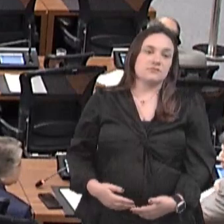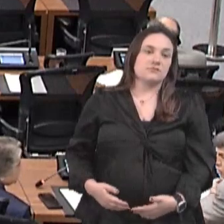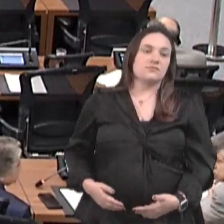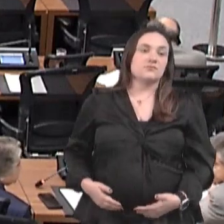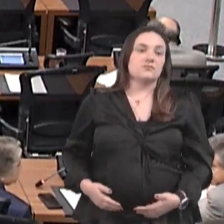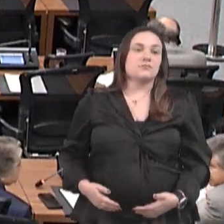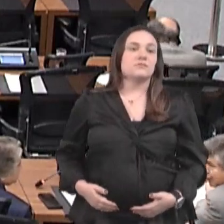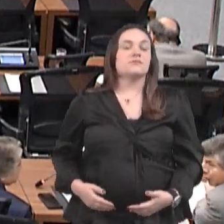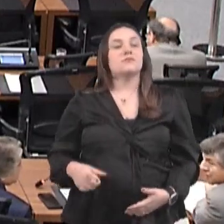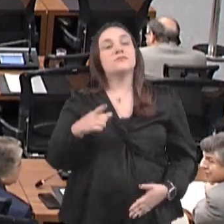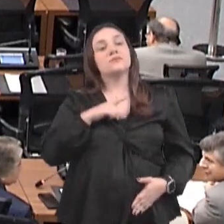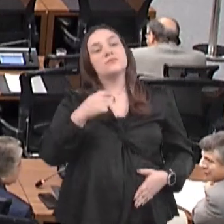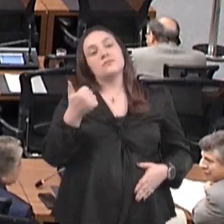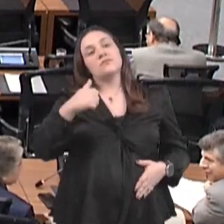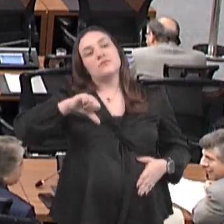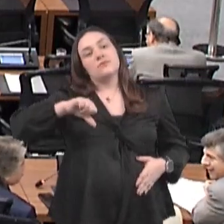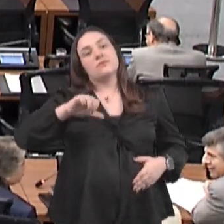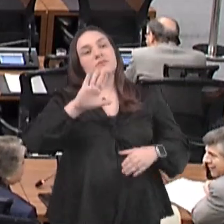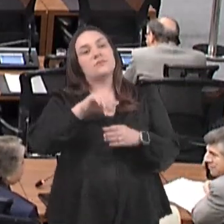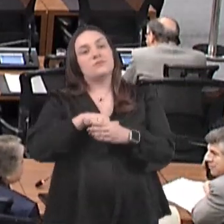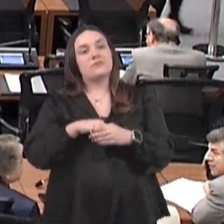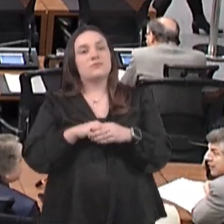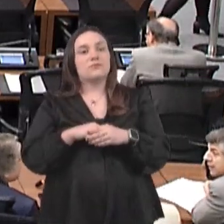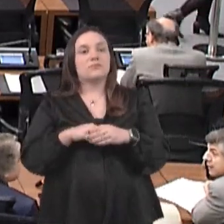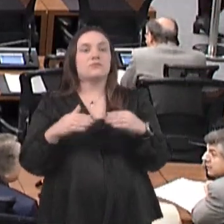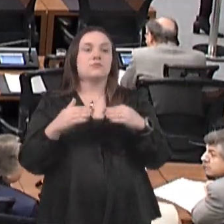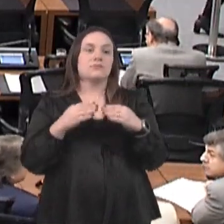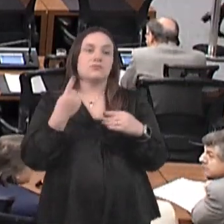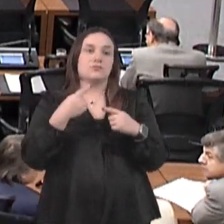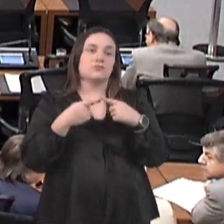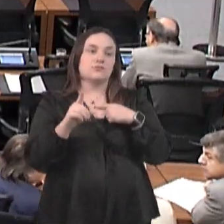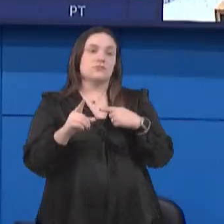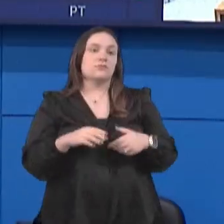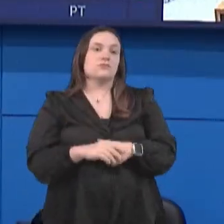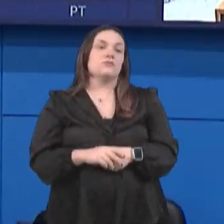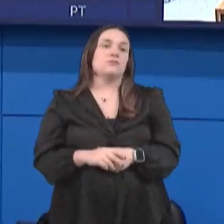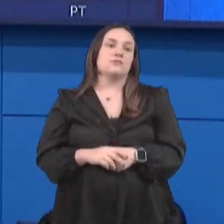Senhor presidente, são 19 votos favoráveis e 1 voto